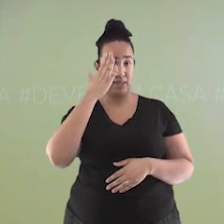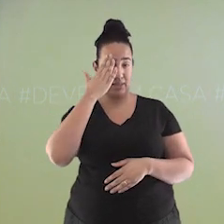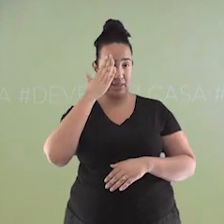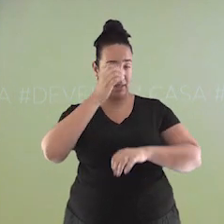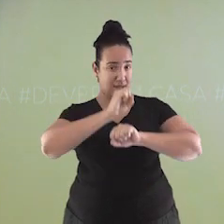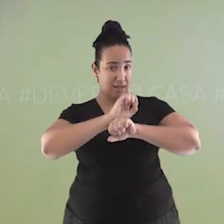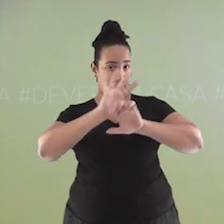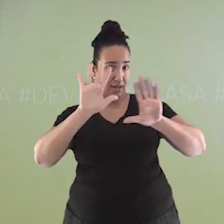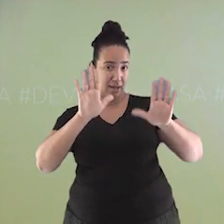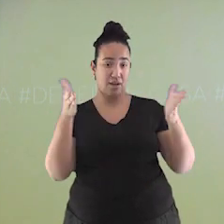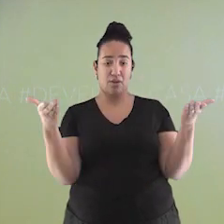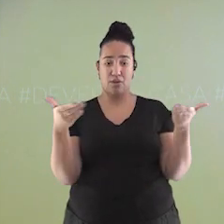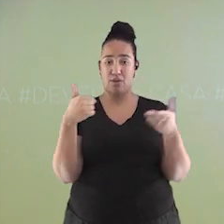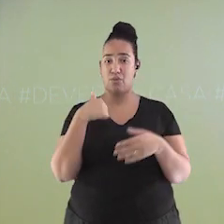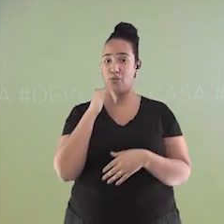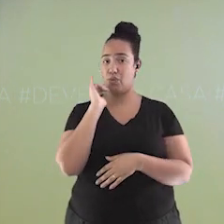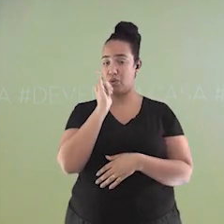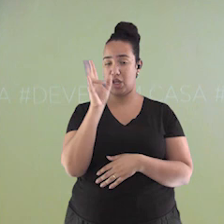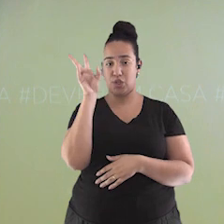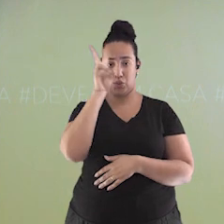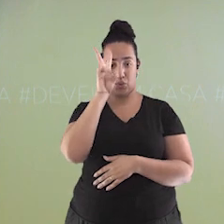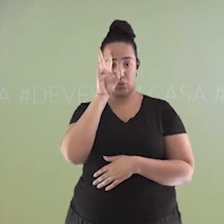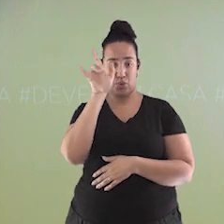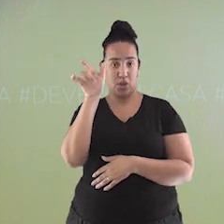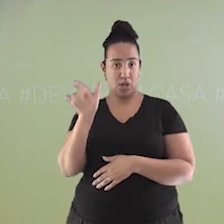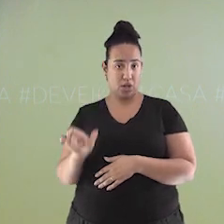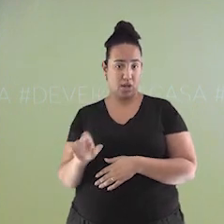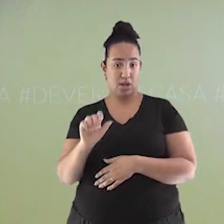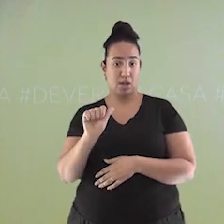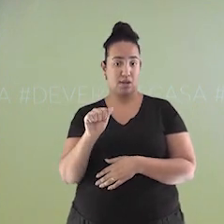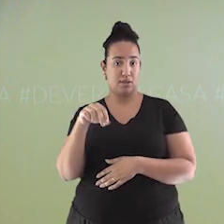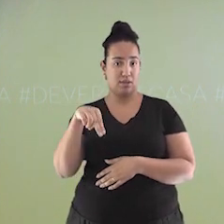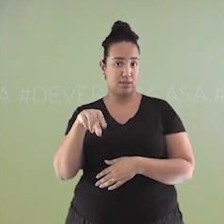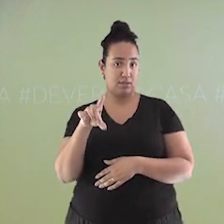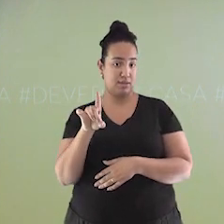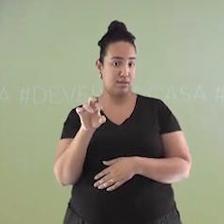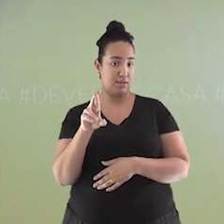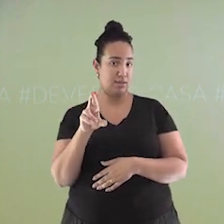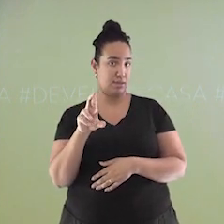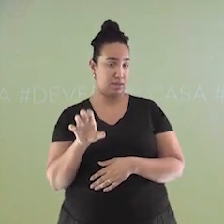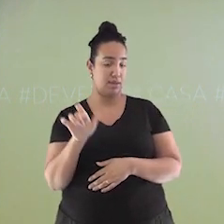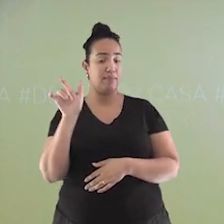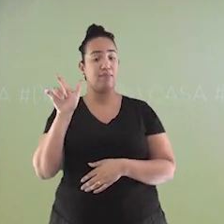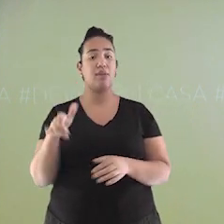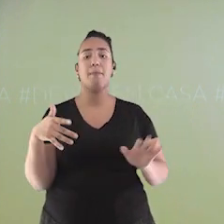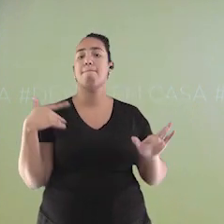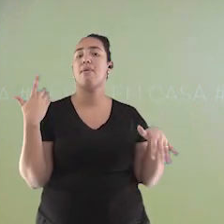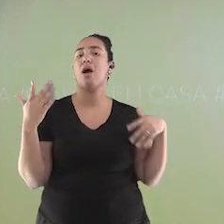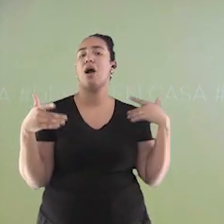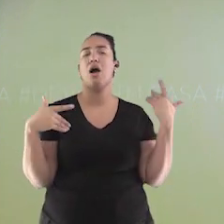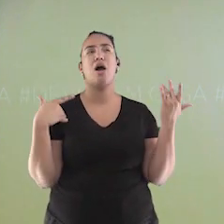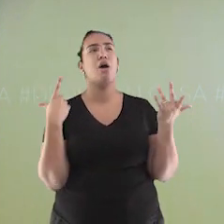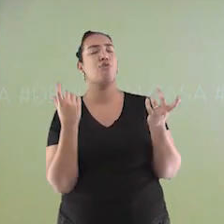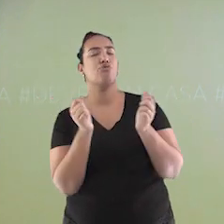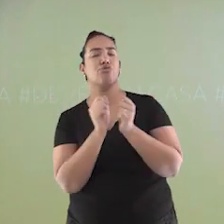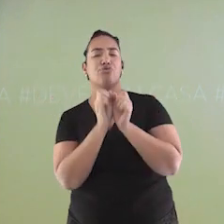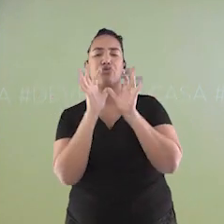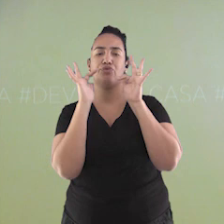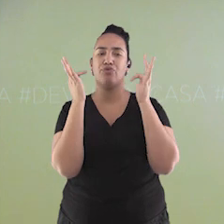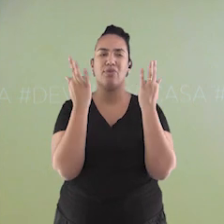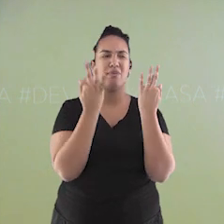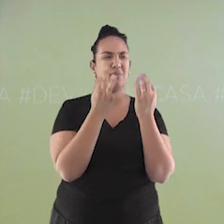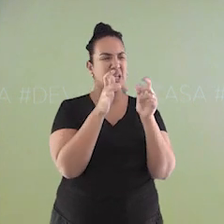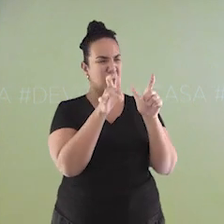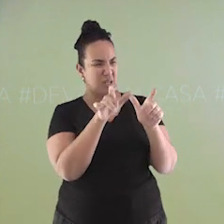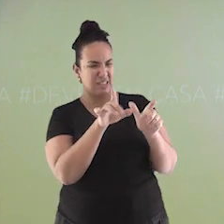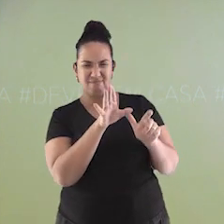melhor, vou te contar a história do André. André fez um passeio com a família para um lugar que eles